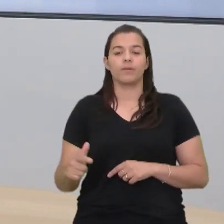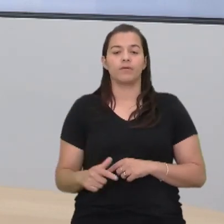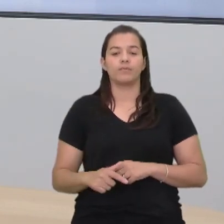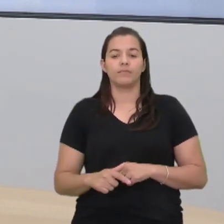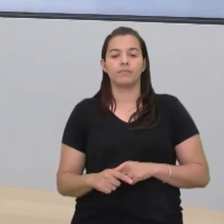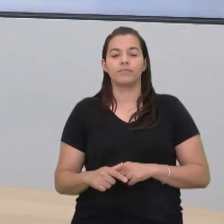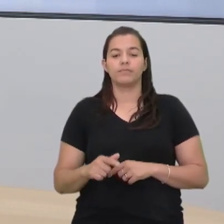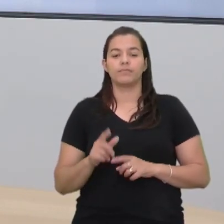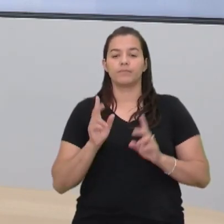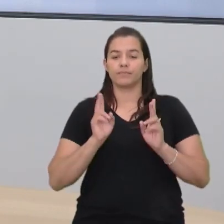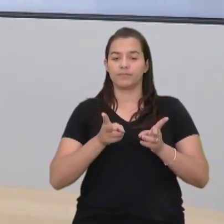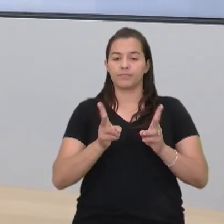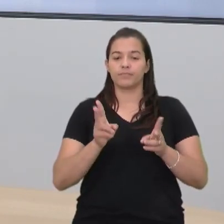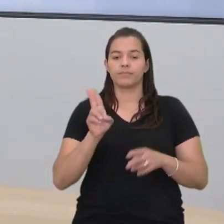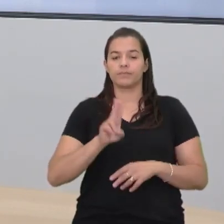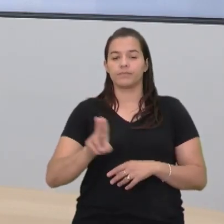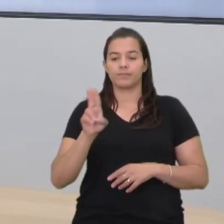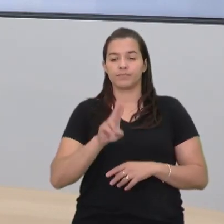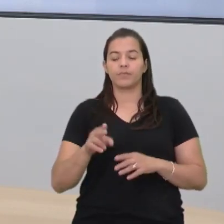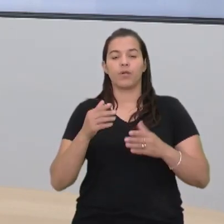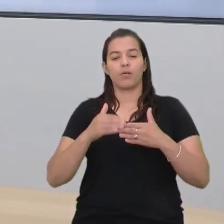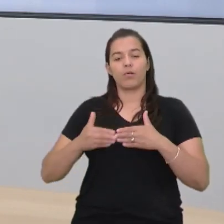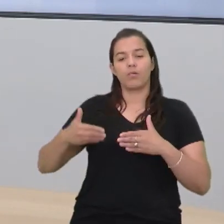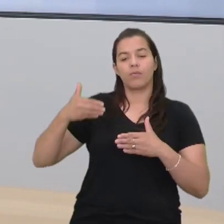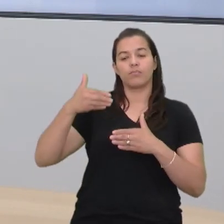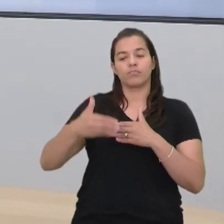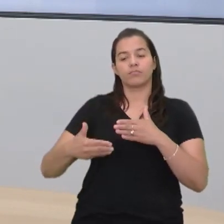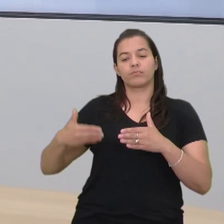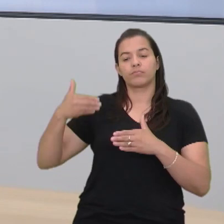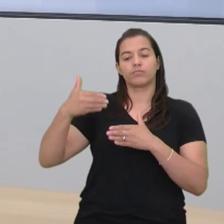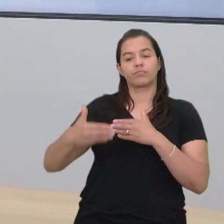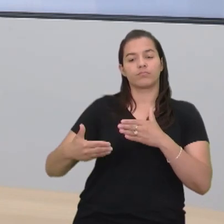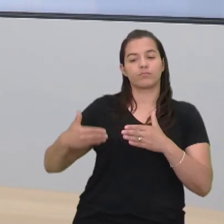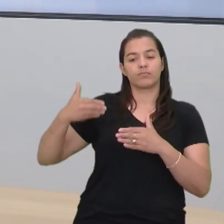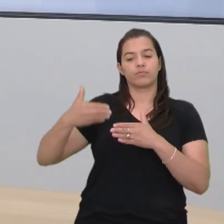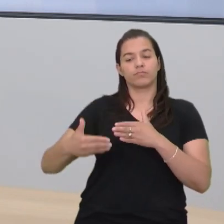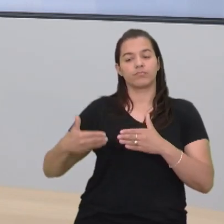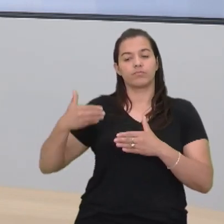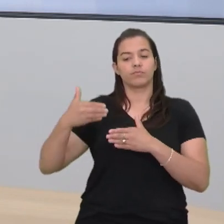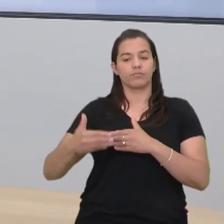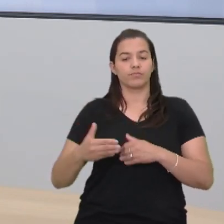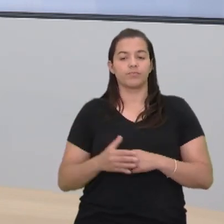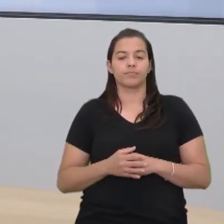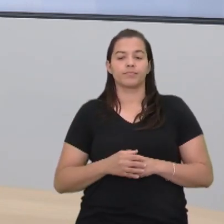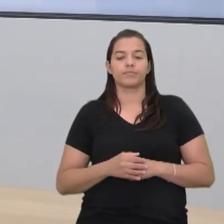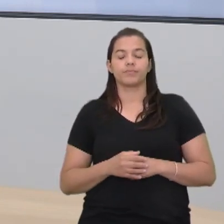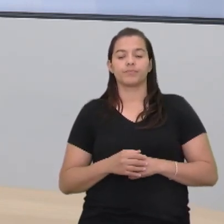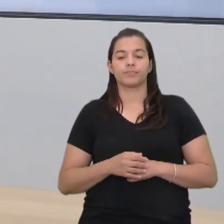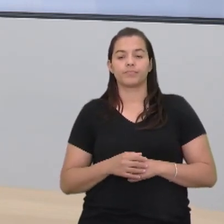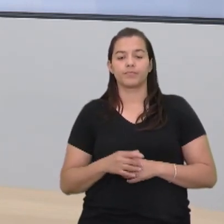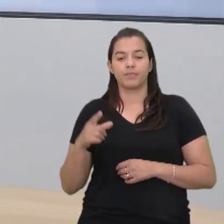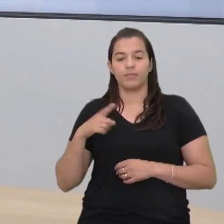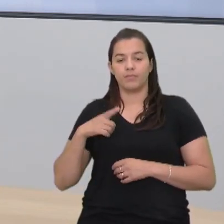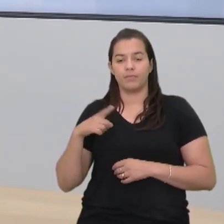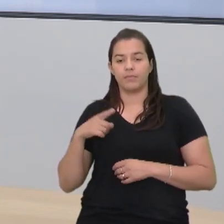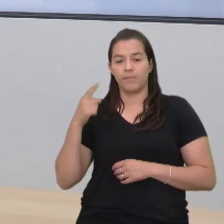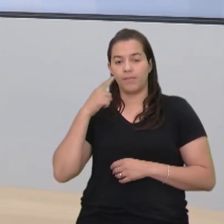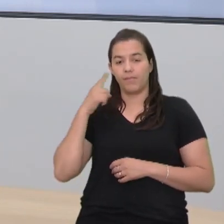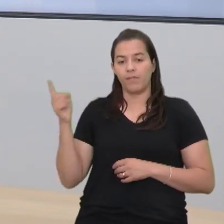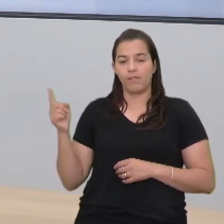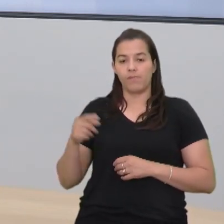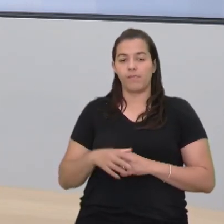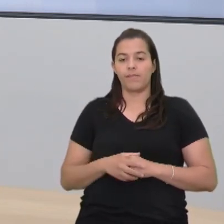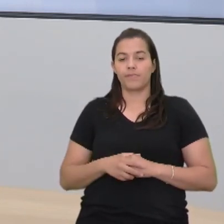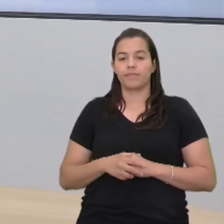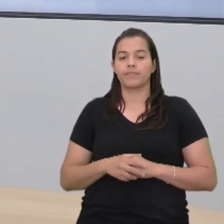Sempre, esse aqui a gente usa também, para ficar um ciclo. Fica repetindo sempre a mesma coisa. Tem o condicional. Se, tá vendo que aqui tem o formato de um hexágono?